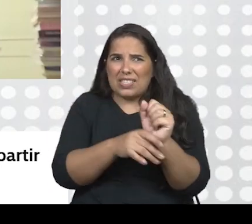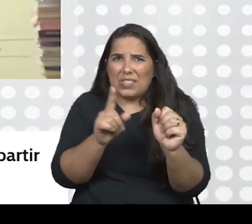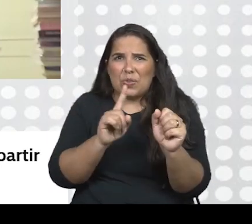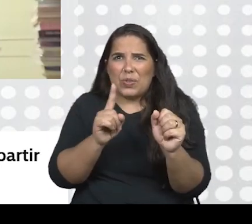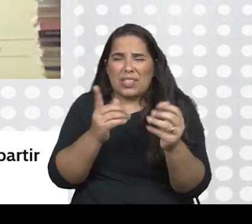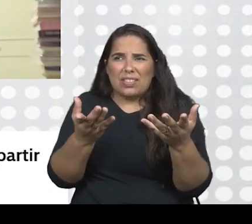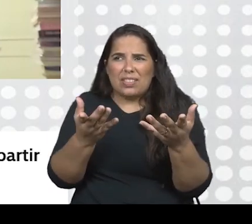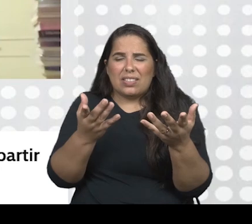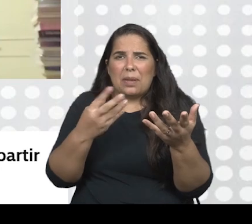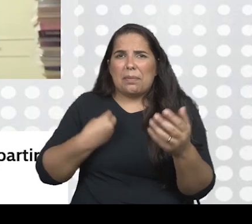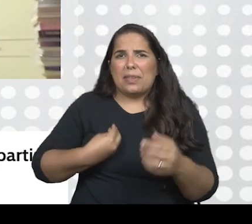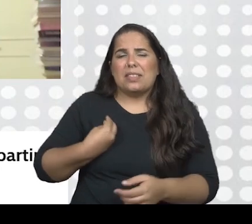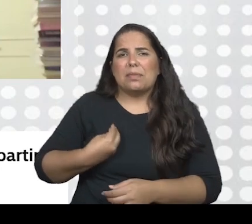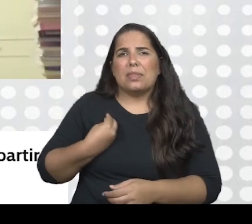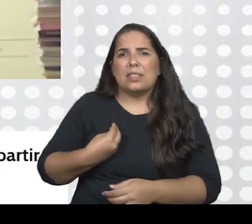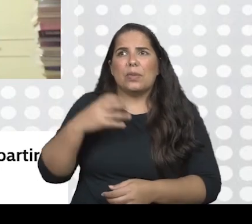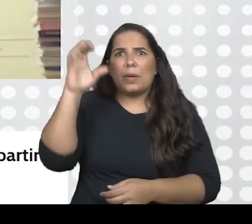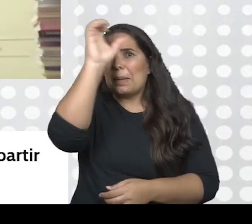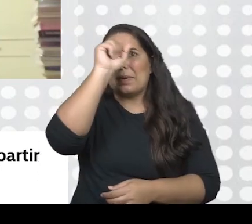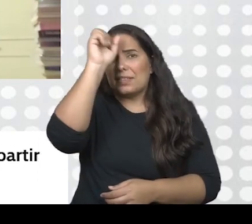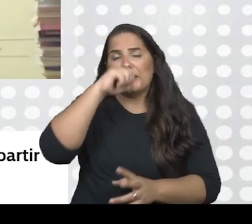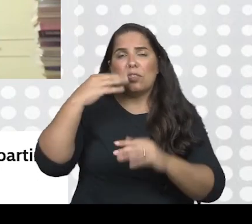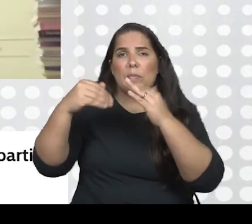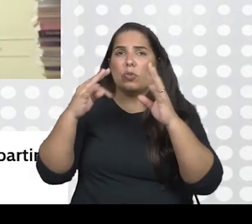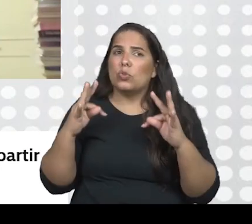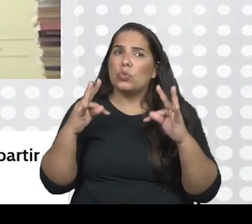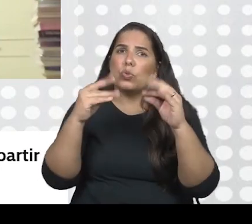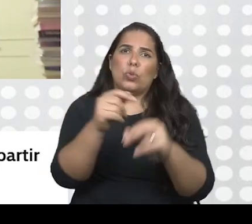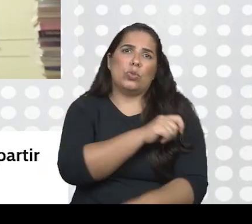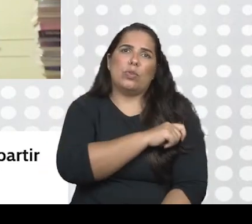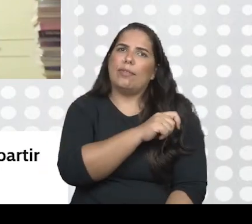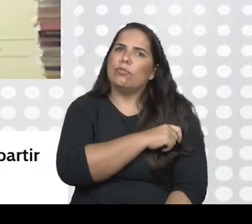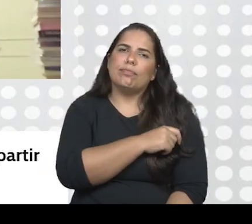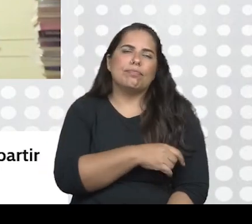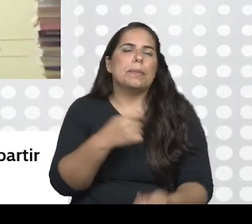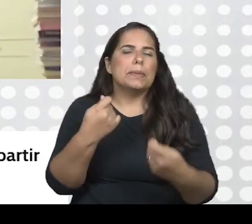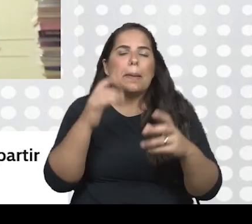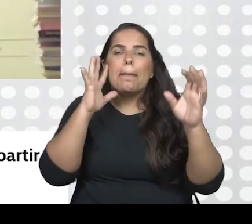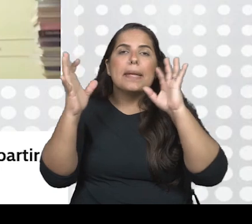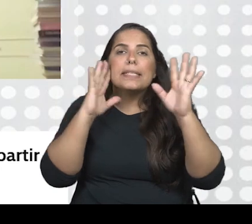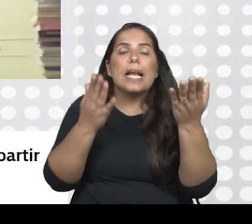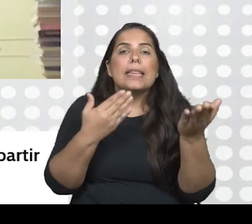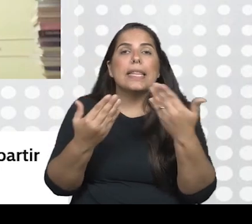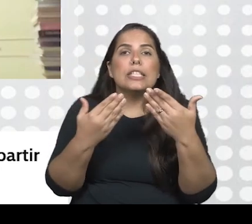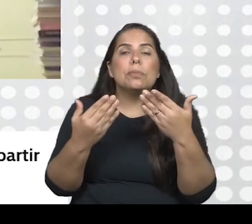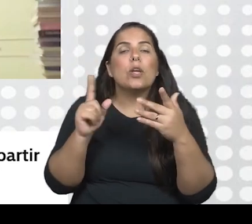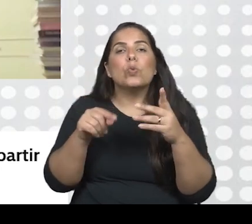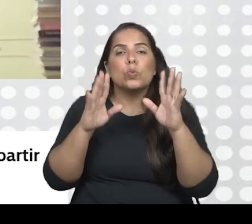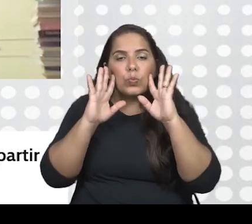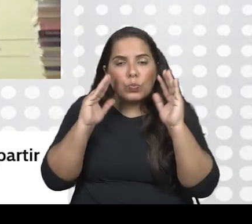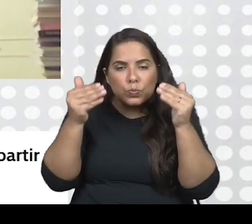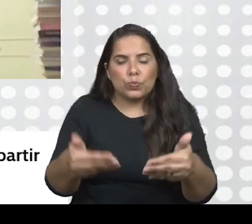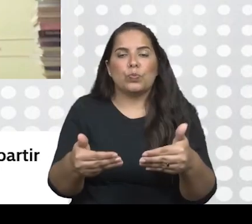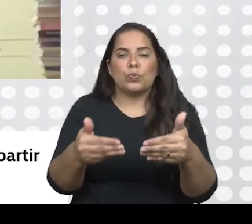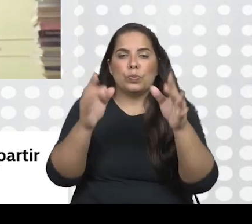a participação, a aprendizagem e desenvolvimento de todos os estudantes. A gente precisa pensar num atendimento educacional